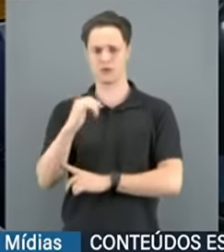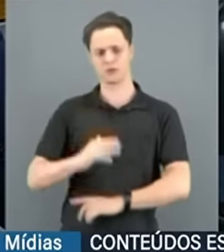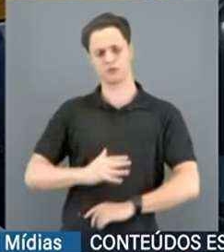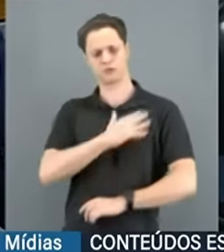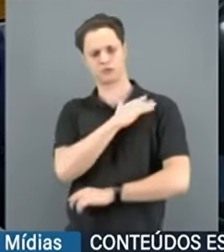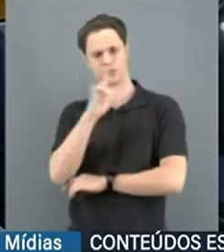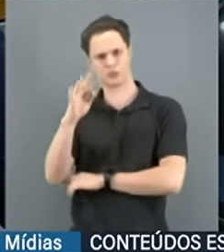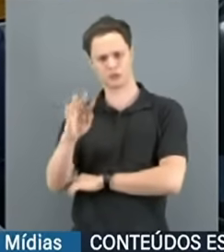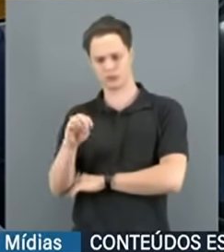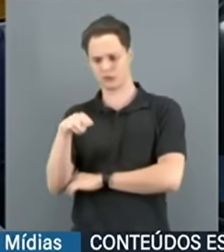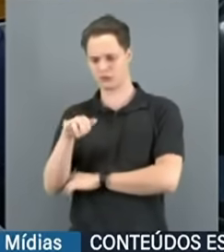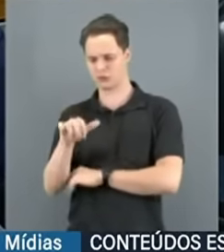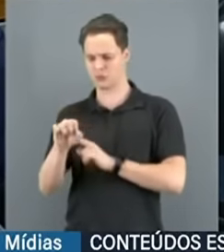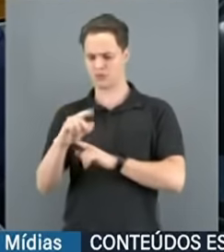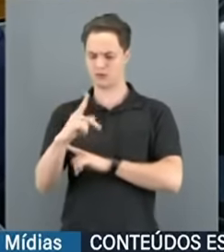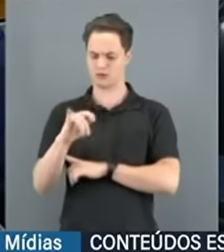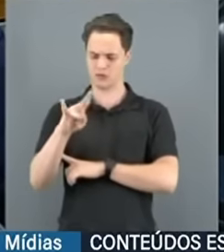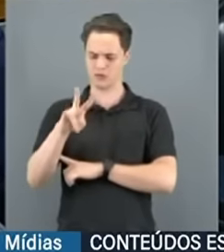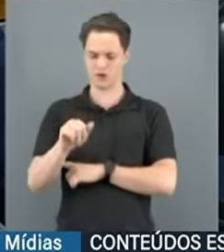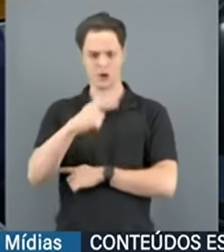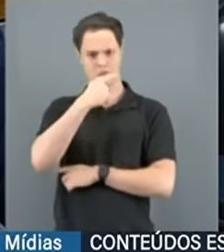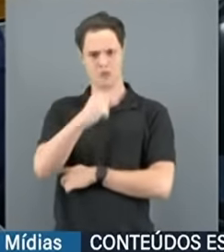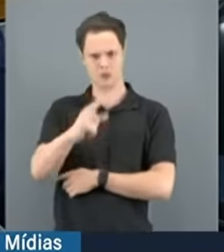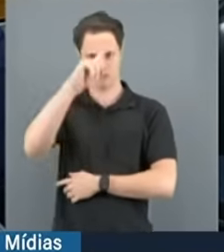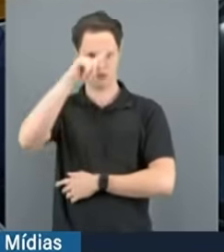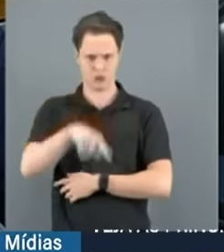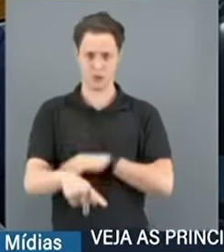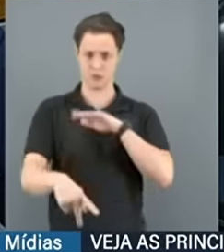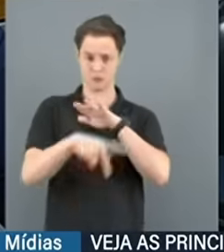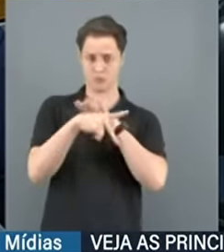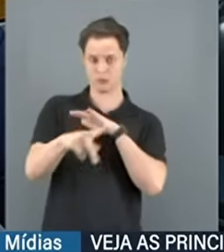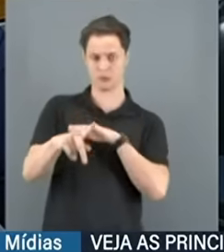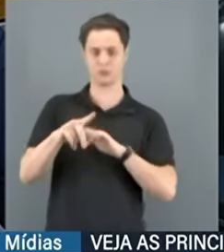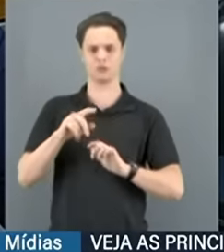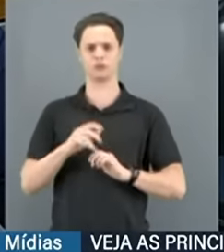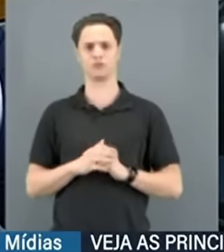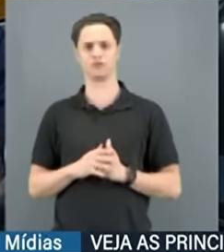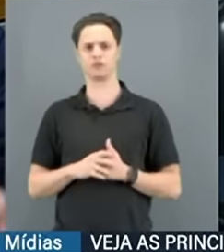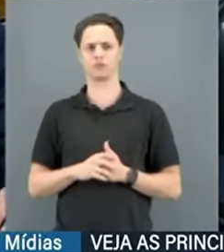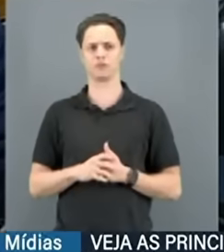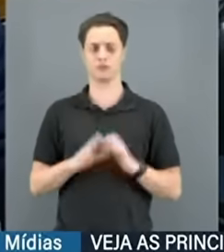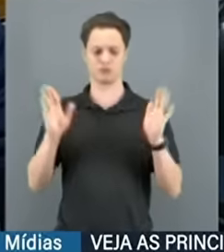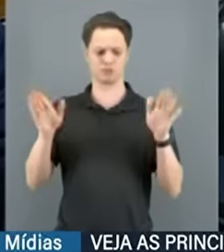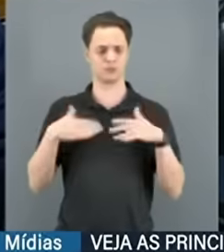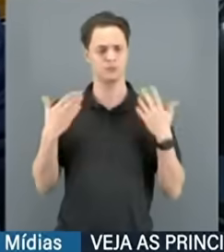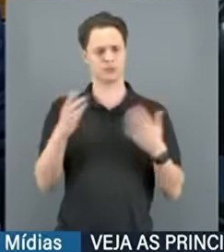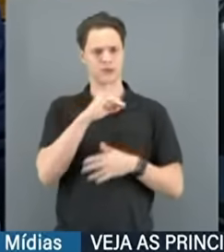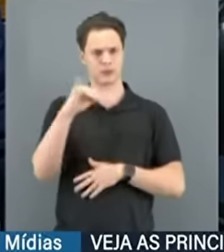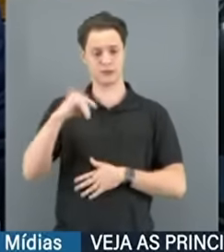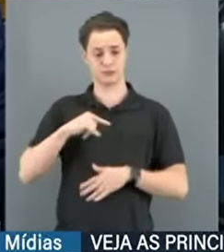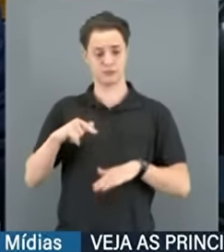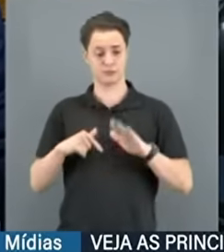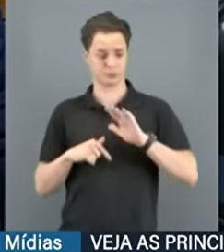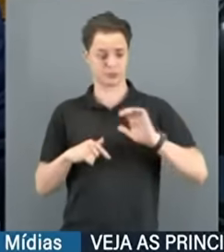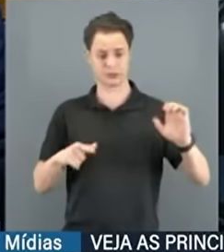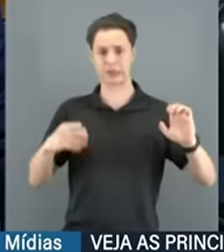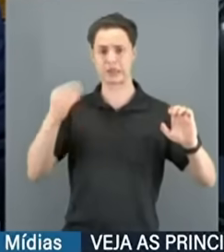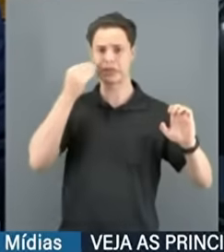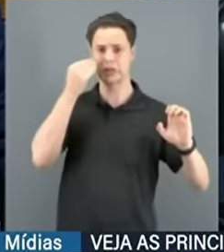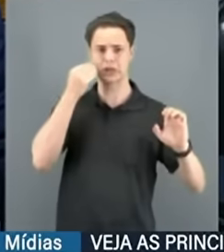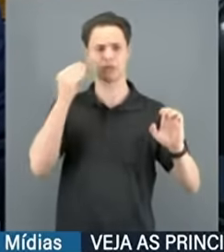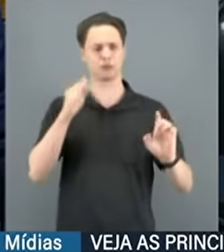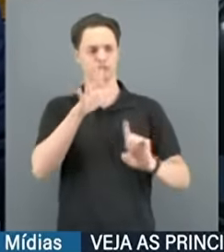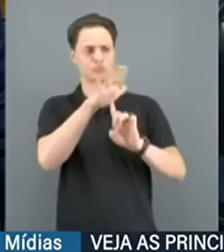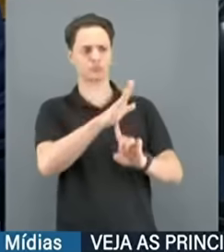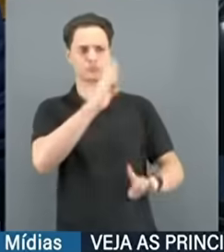o general Tomás Paiva é o comandante do Exército. Então, se a extrema esquerda tenta imputar general Paiva